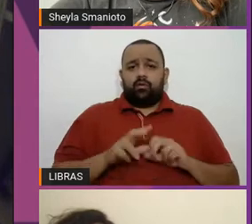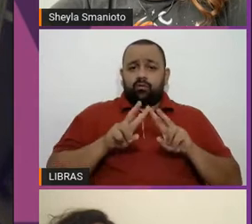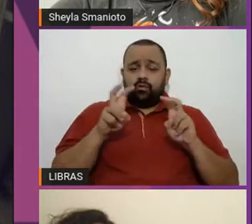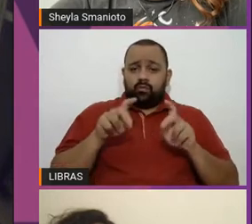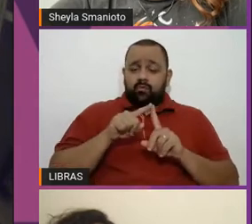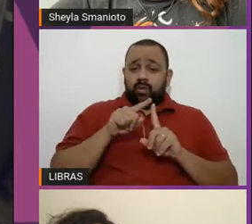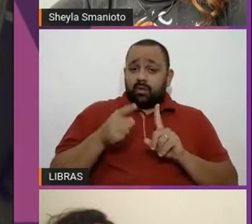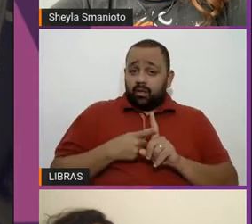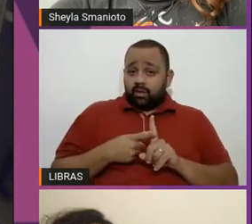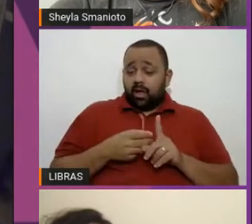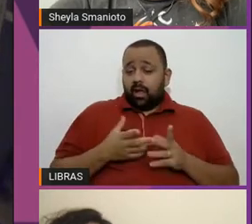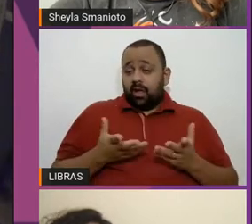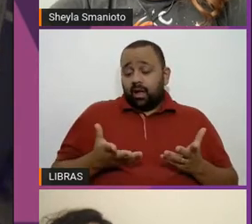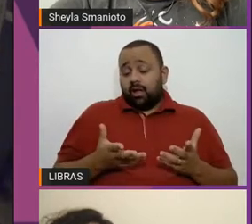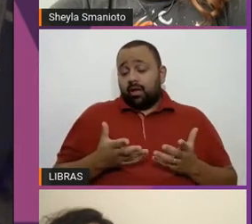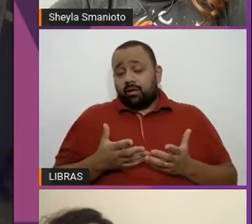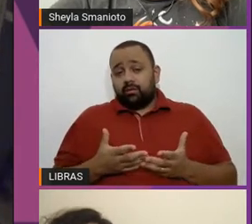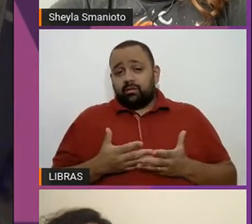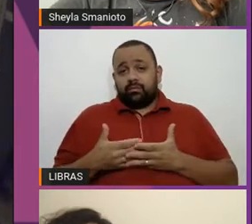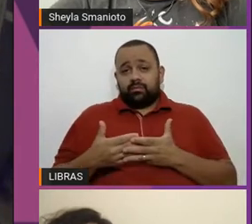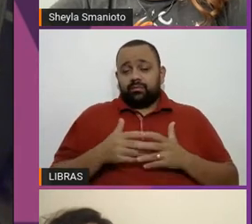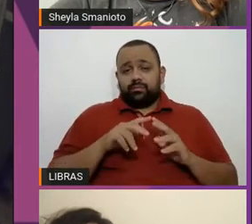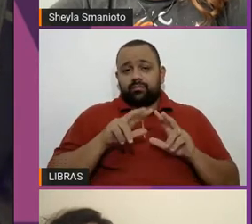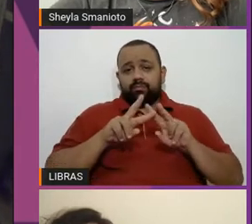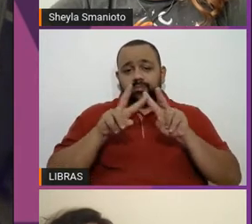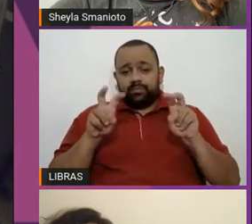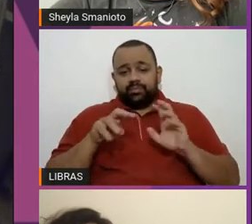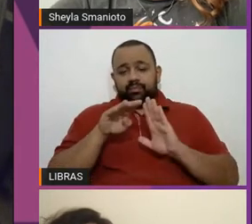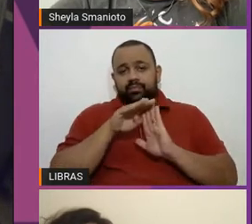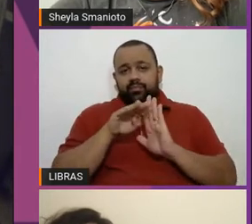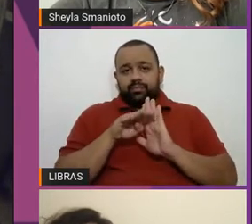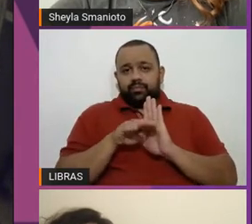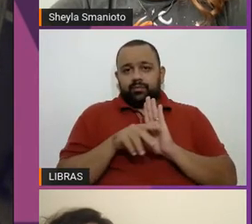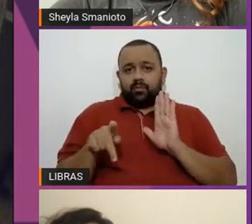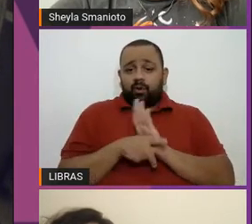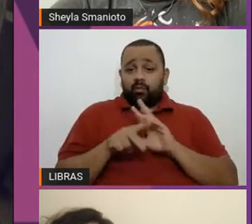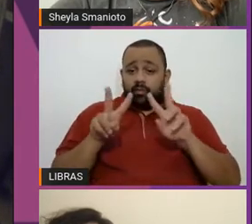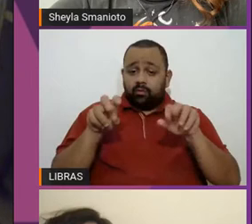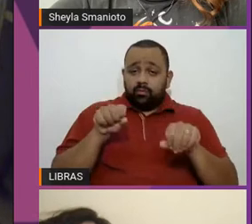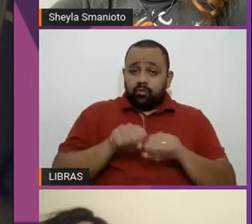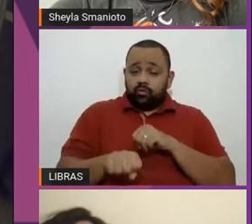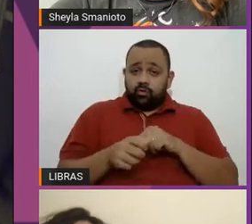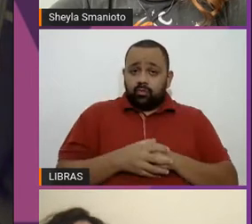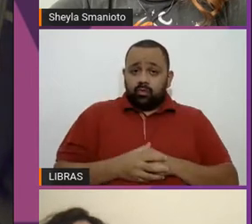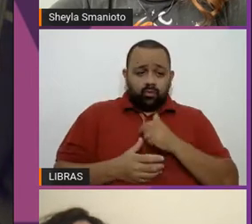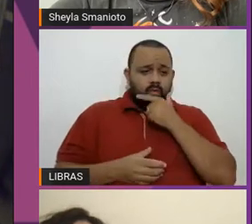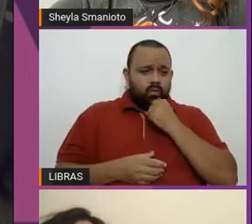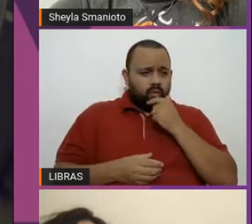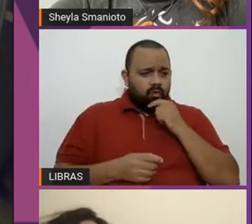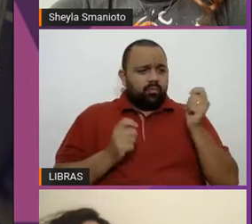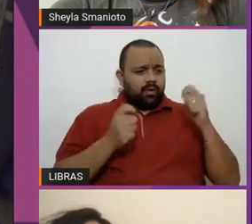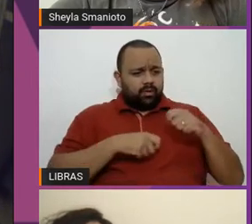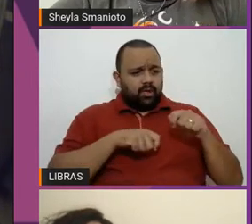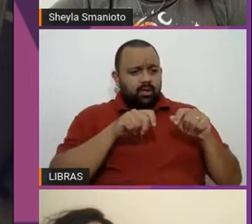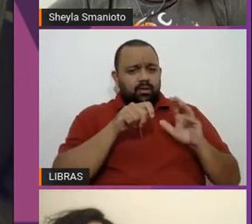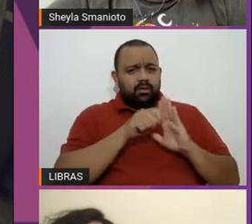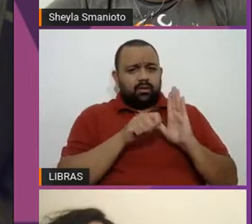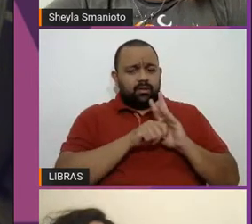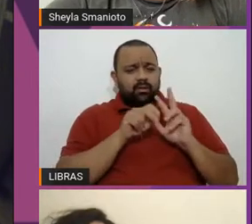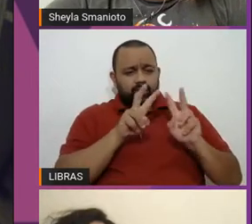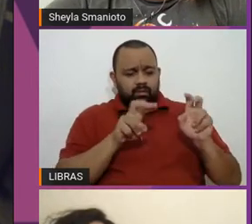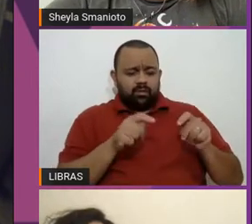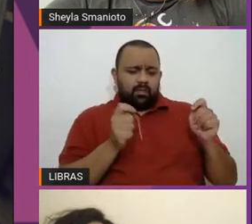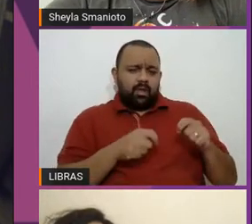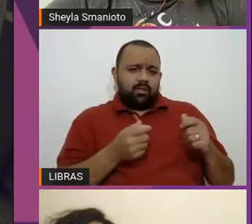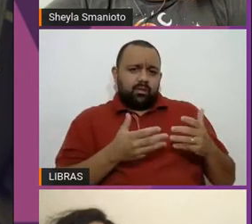maternidade por exemplo de outros tempos assim que são top e****** dá um homem também não possa escrever sobre esses